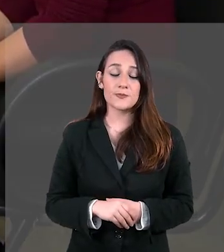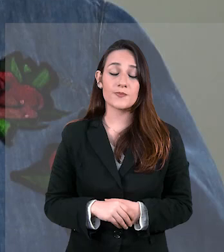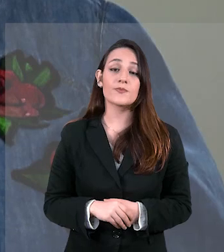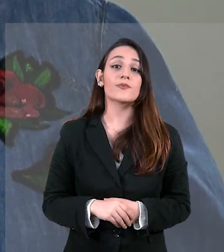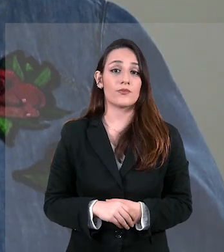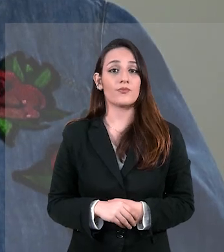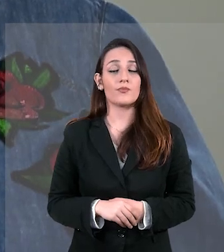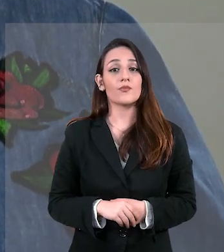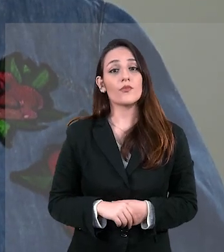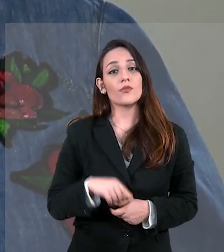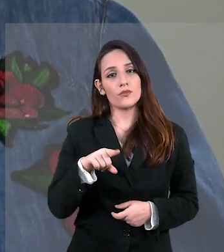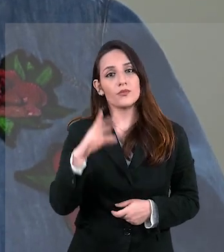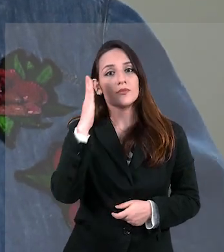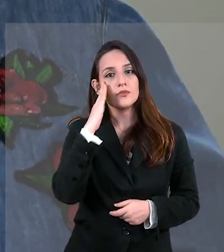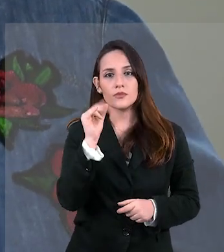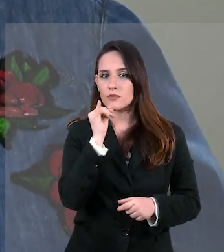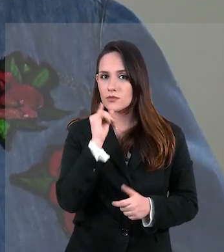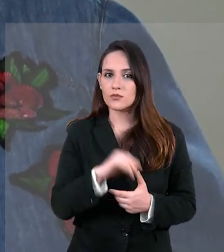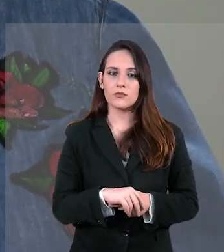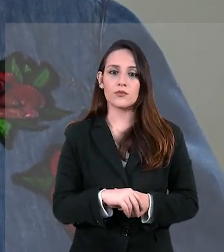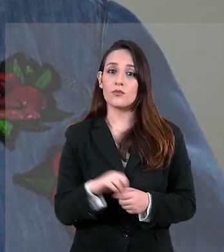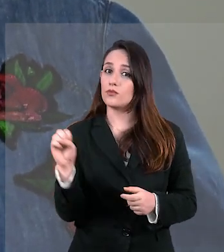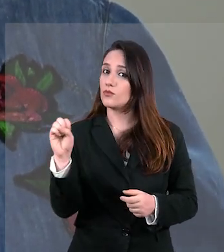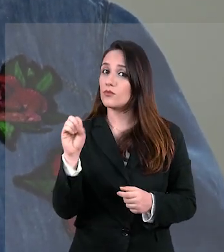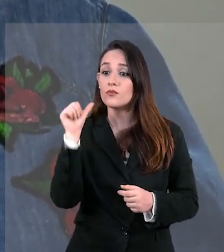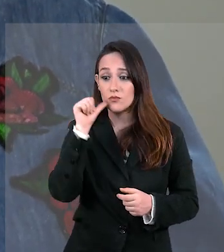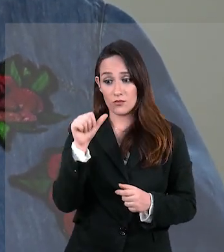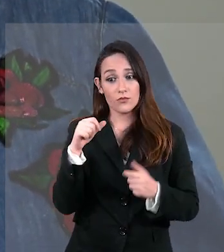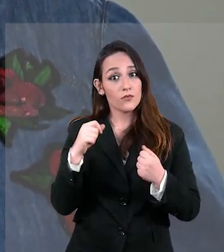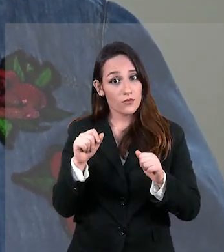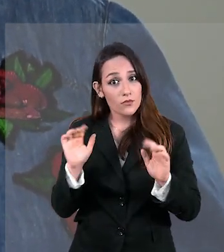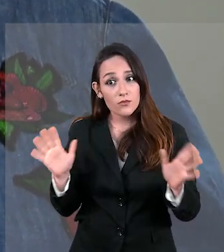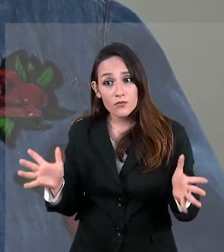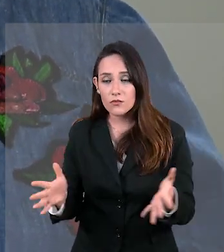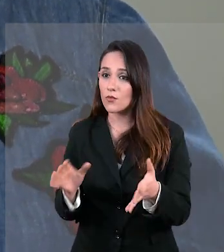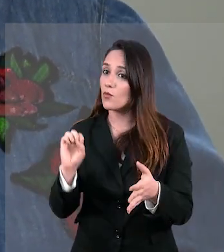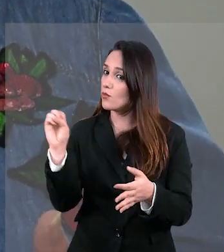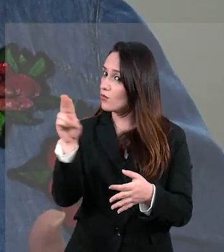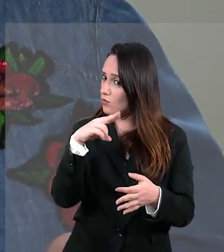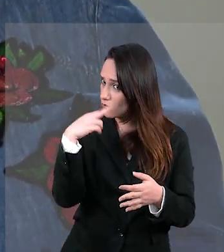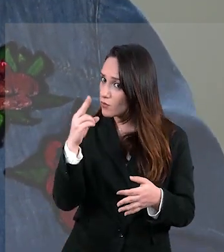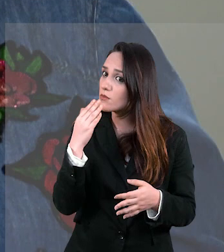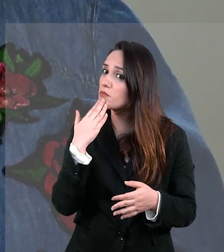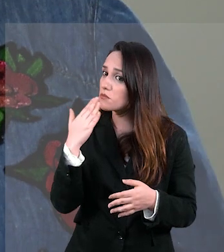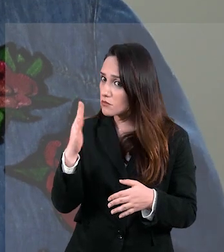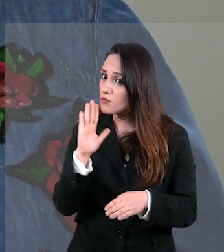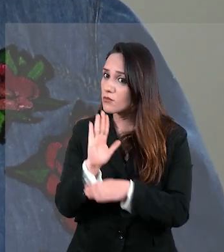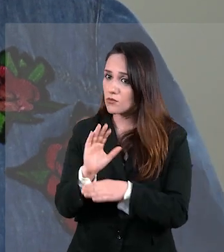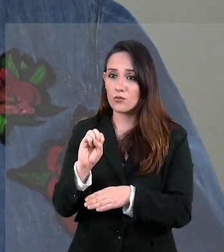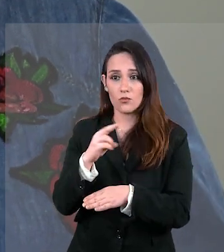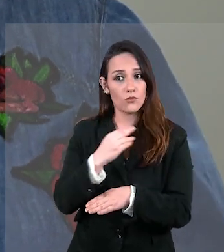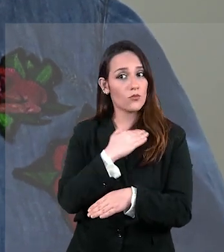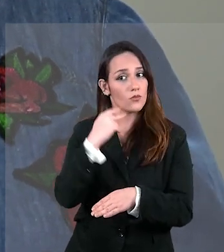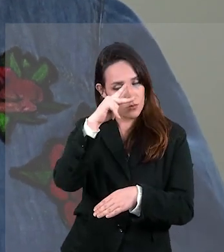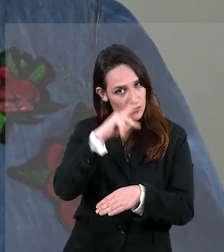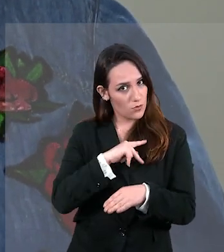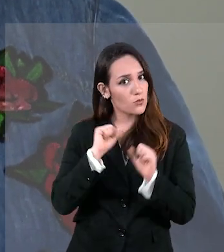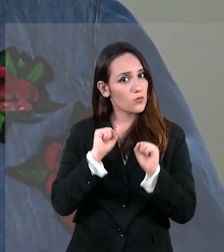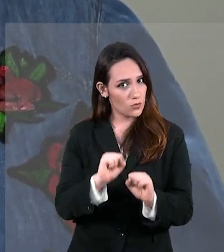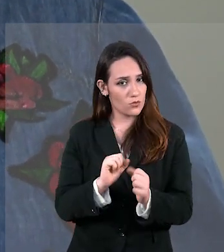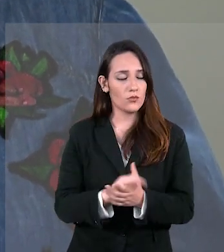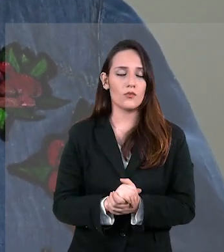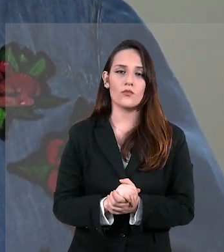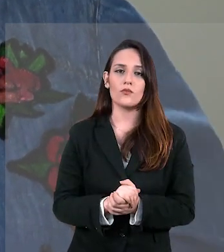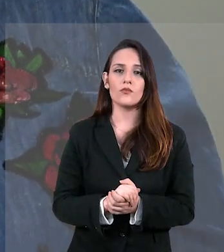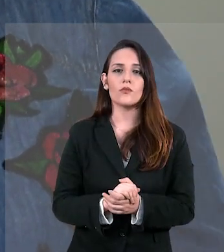abusivo. Elas sabem que ou elas procuram ajuda ou elas vão perder o que elas têm de precioso, que é a própria